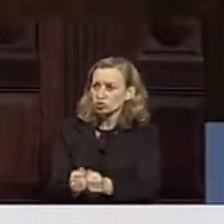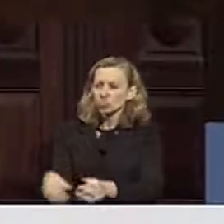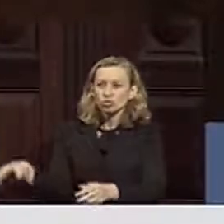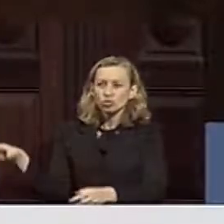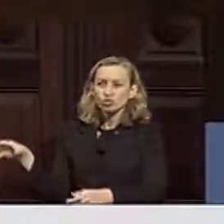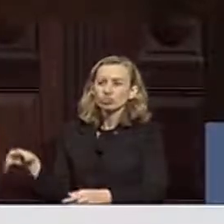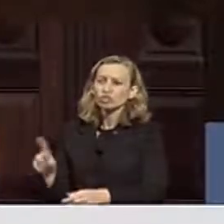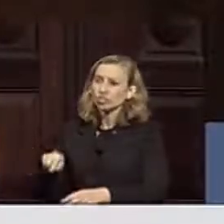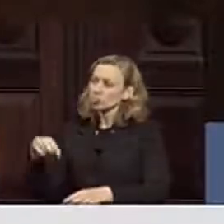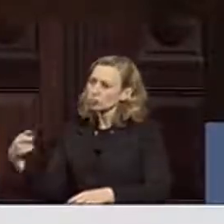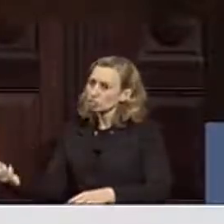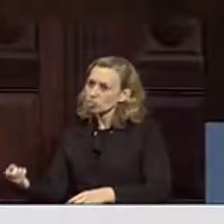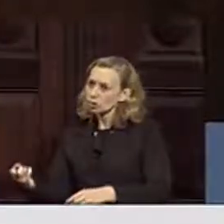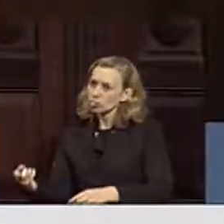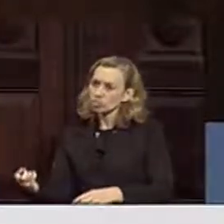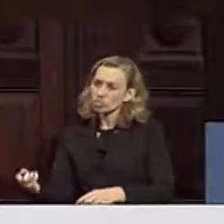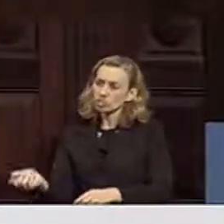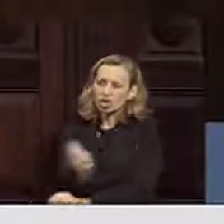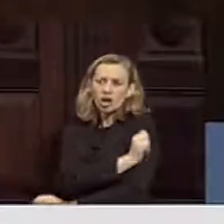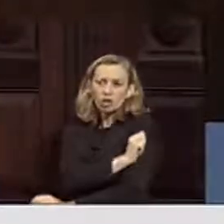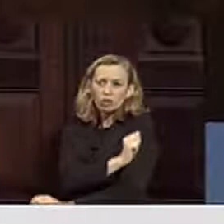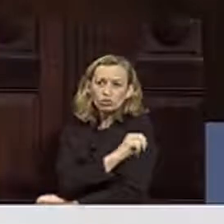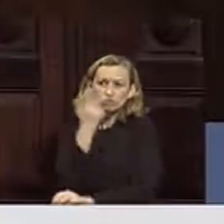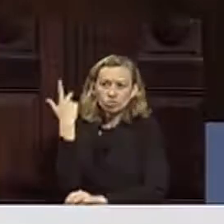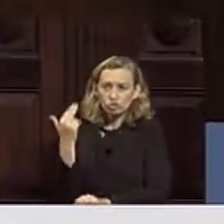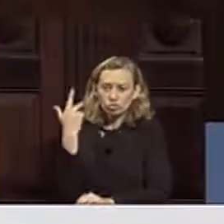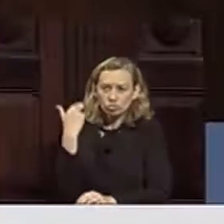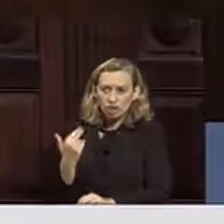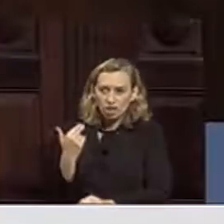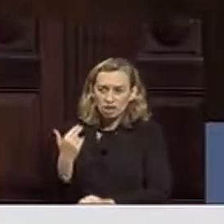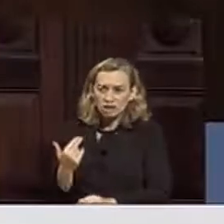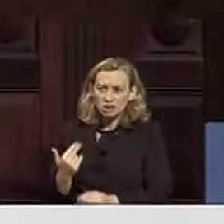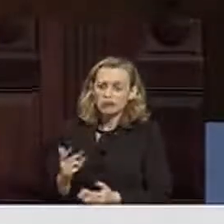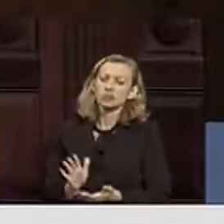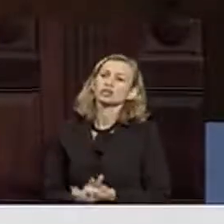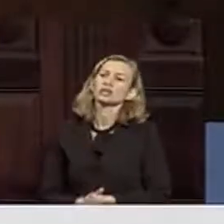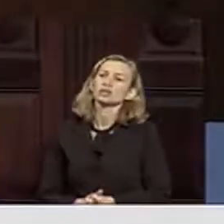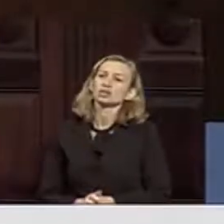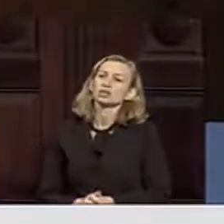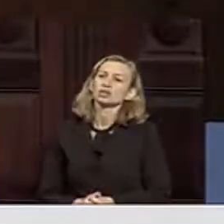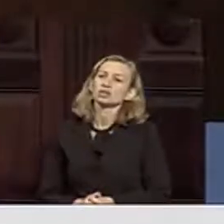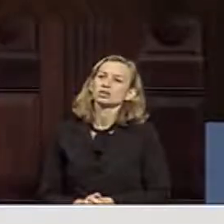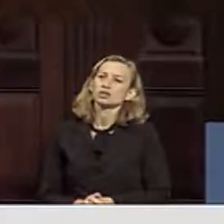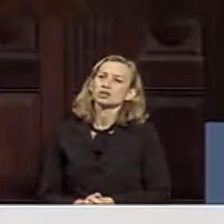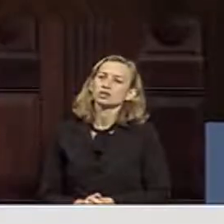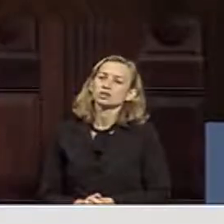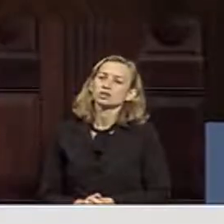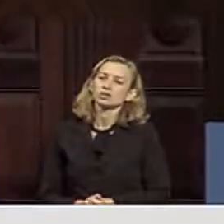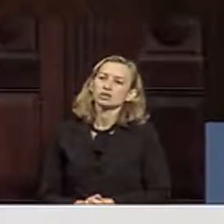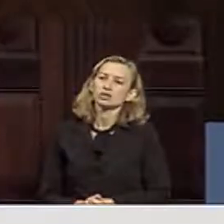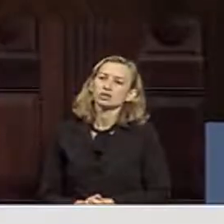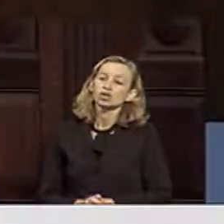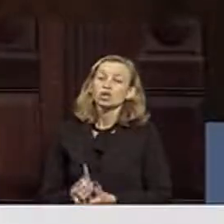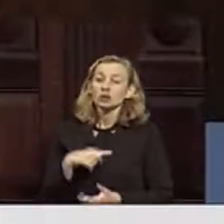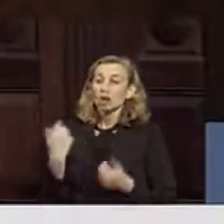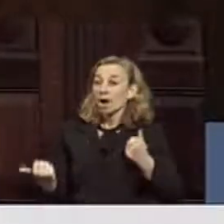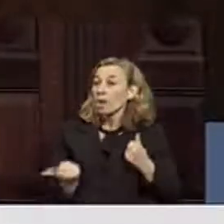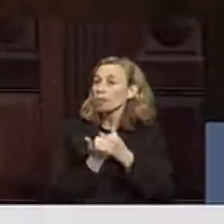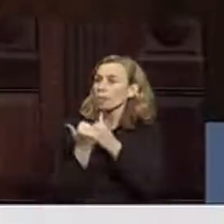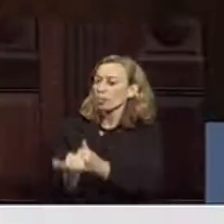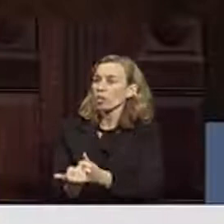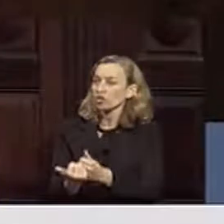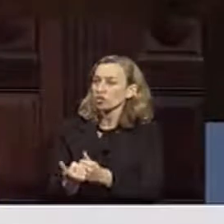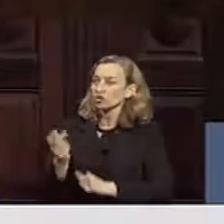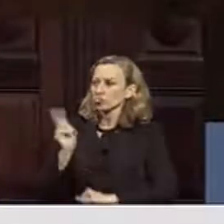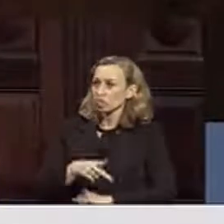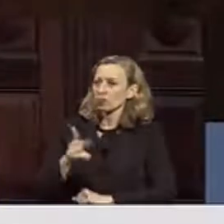outros estudantes que não possuem necessidades especiais e, para isso, contando com o amparo e com o apoio de um